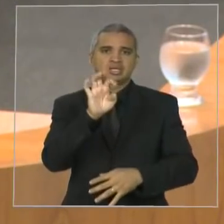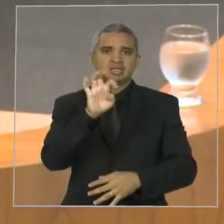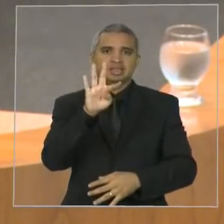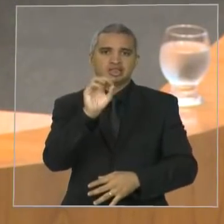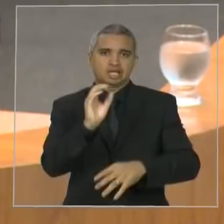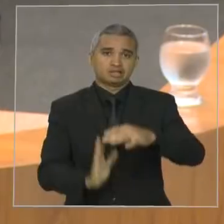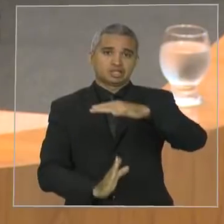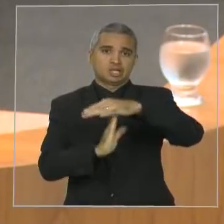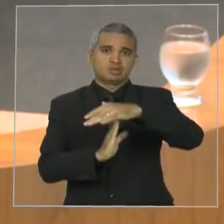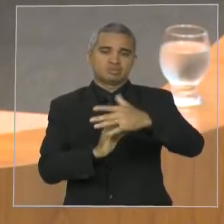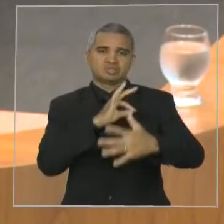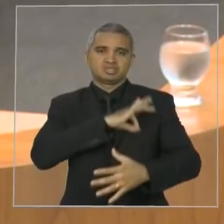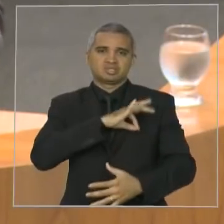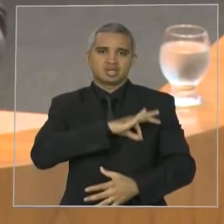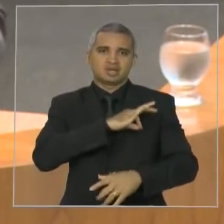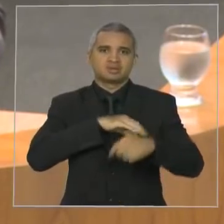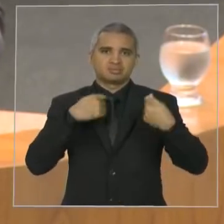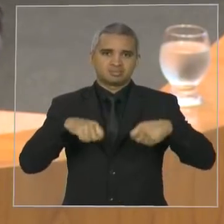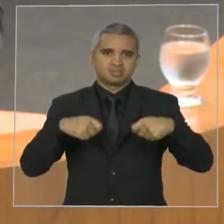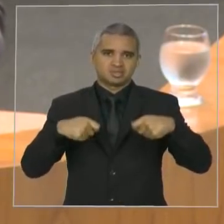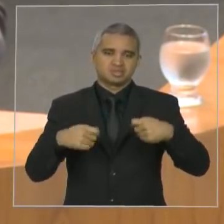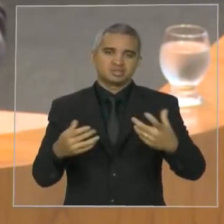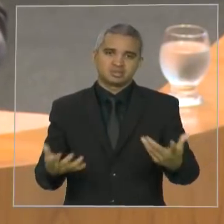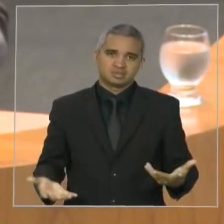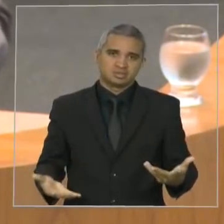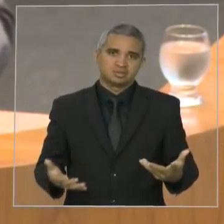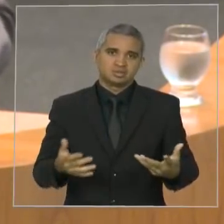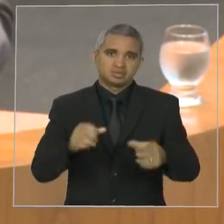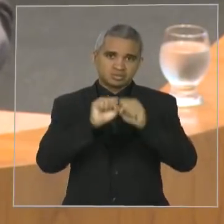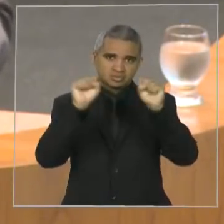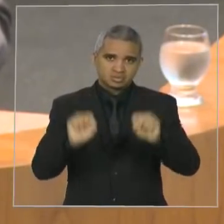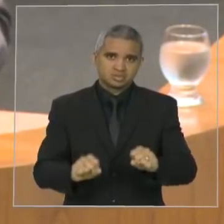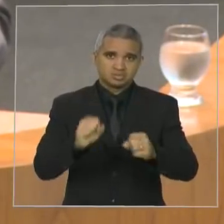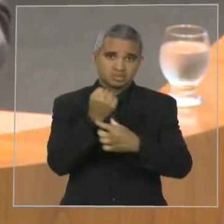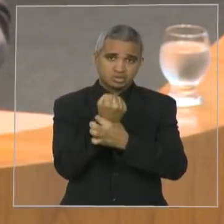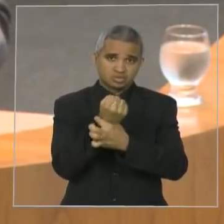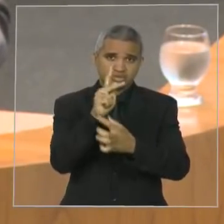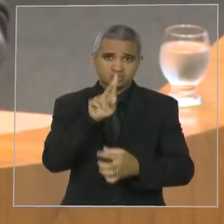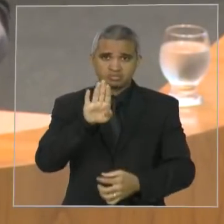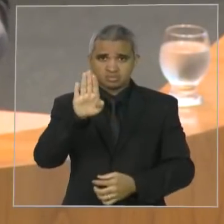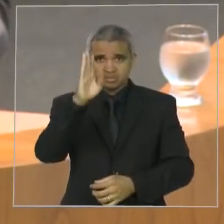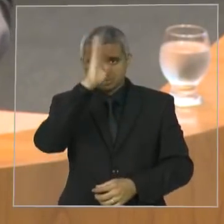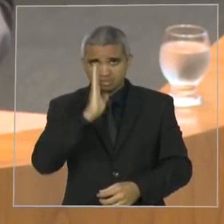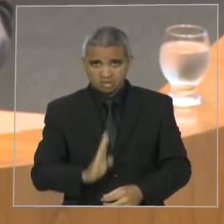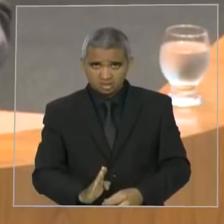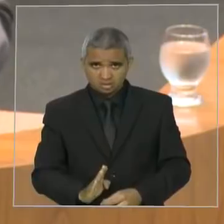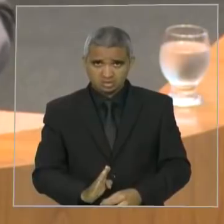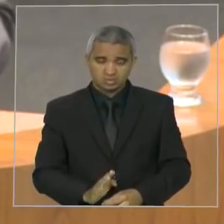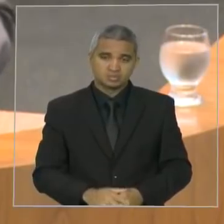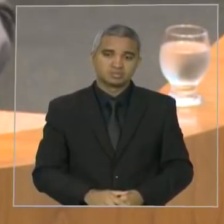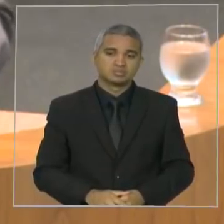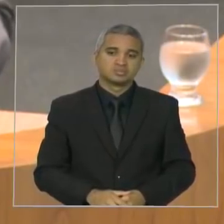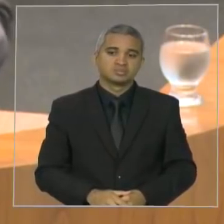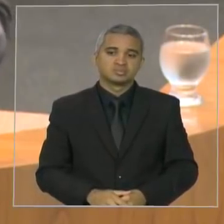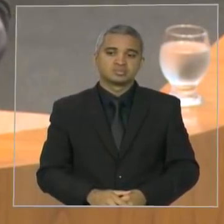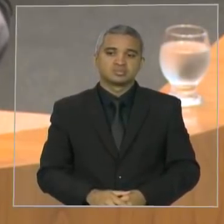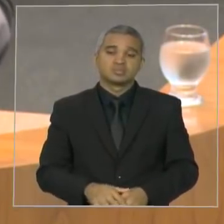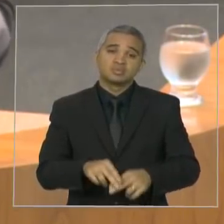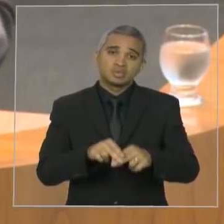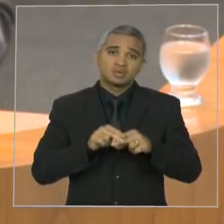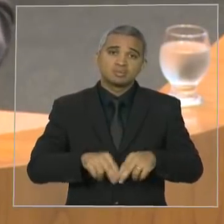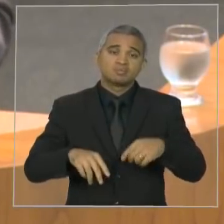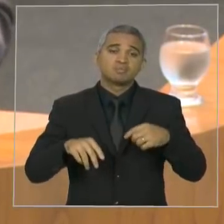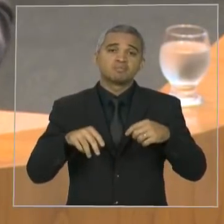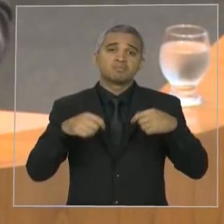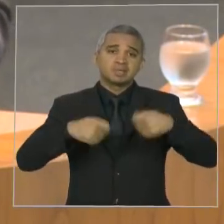pode. Mas nós temos que ter um teto. Esse aqui é o mínimo. Então, tem Estado que paga muito e tem outro que não paga nada, o